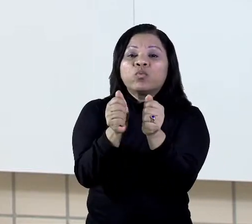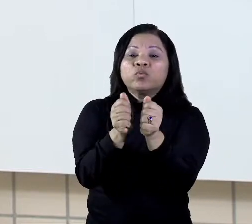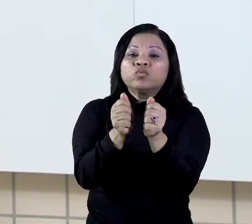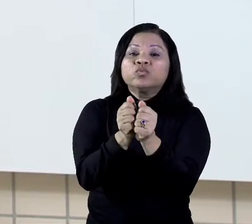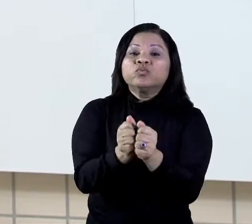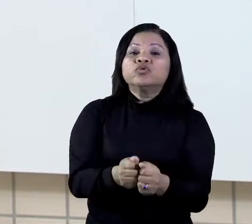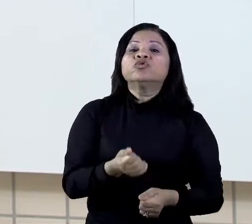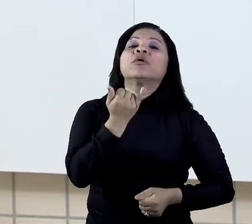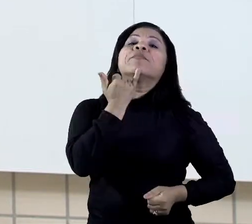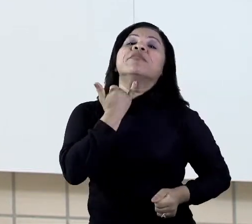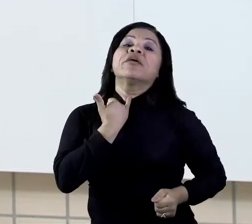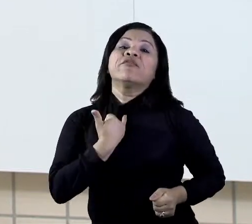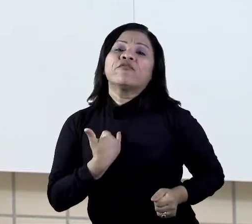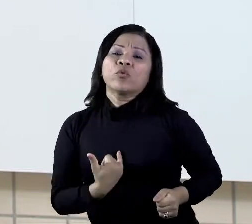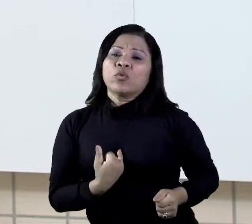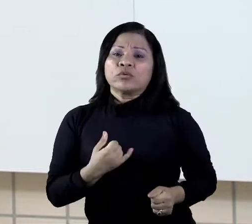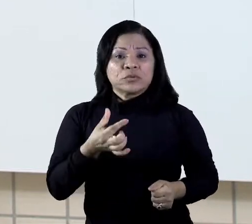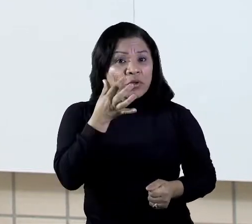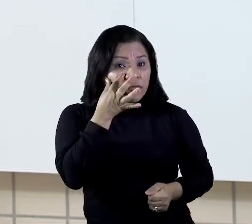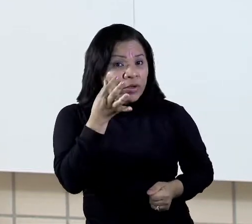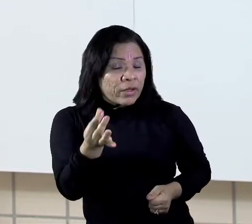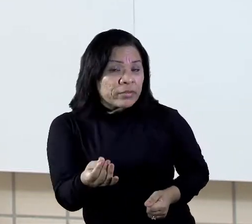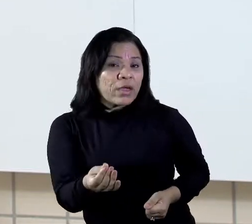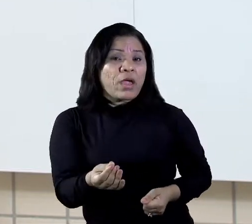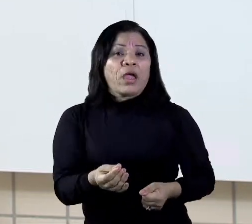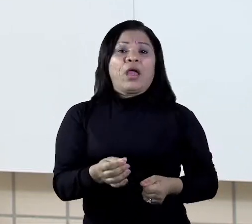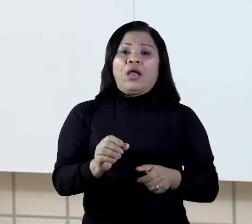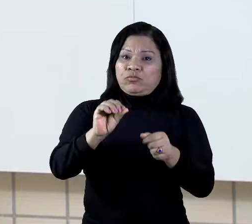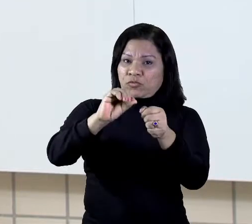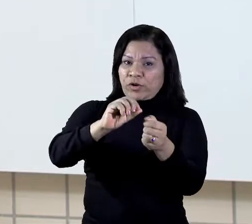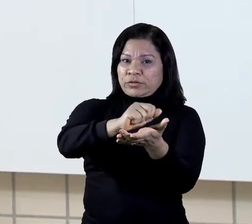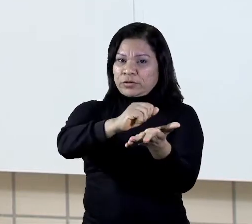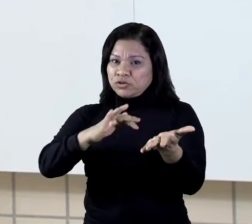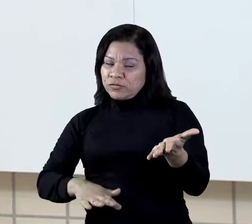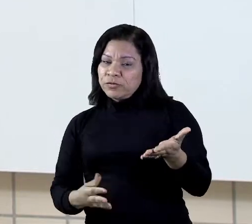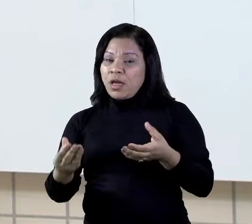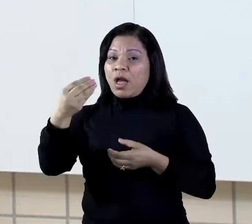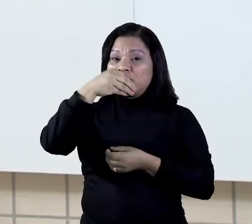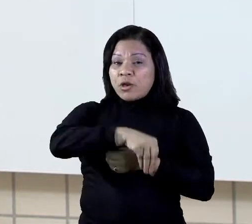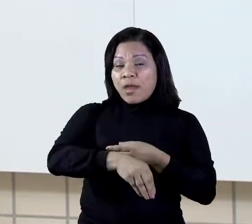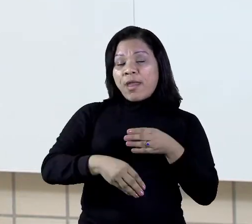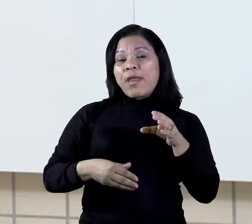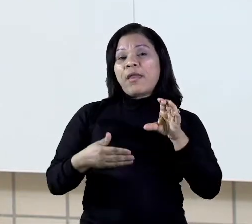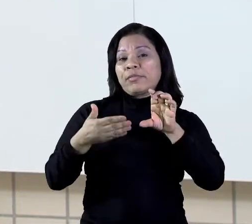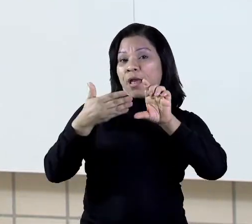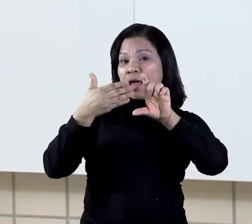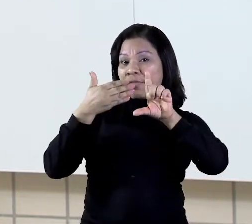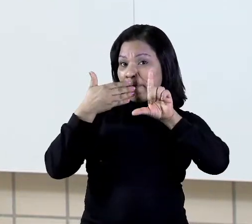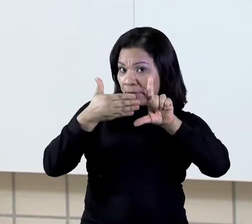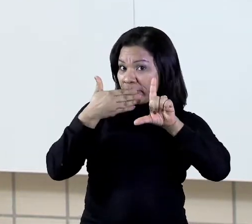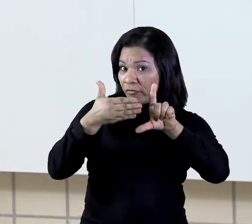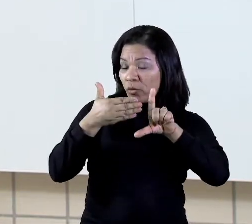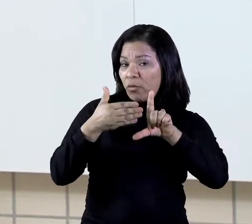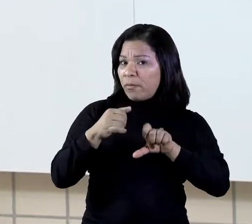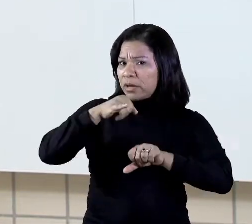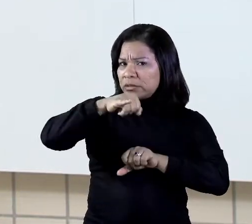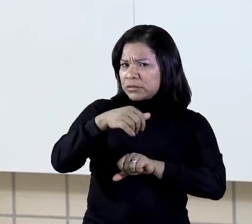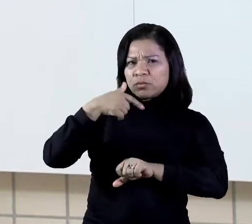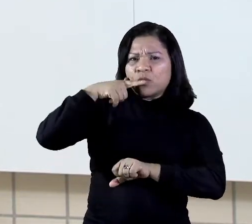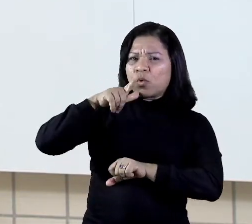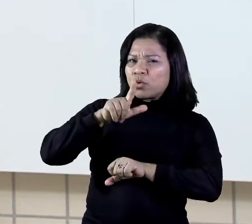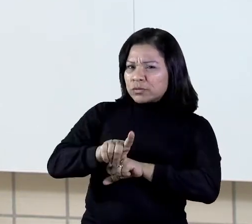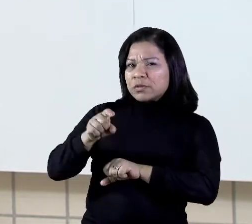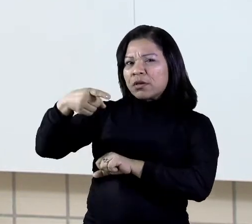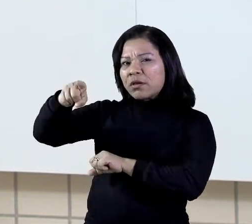atento, faça as atividades e consulta a nossa plataforma. Faz as atividades, se você não conseguir fazer na plataforma, vai na